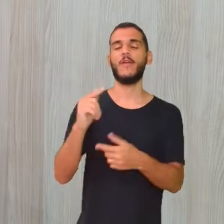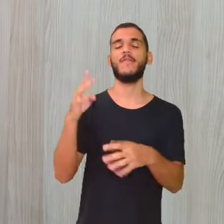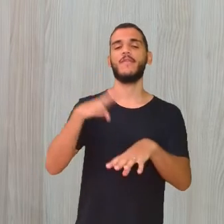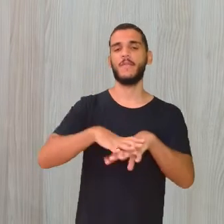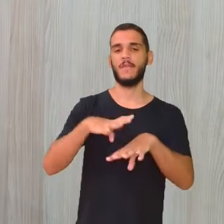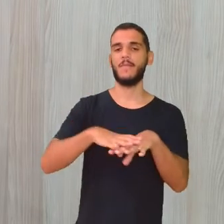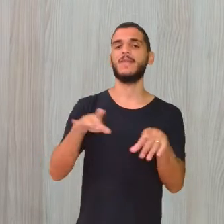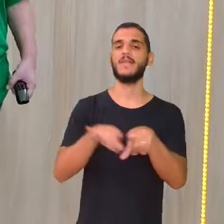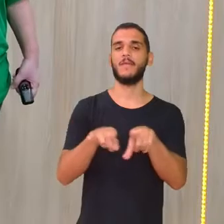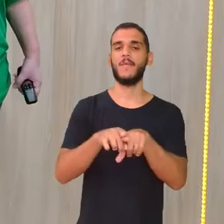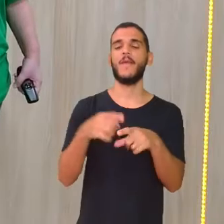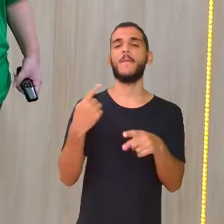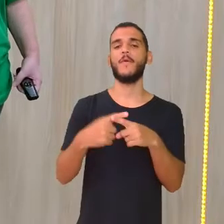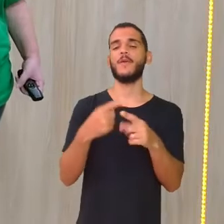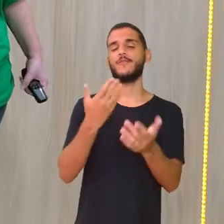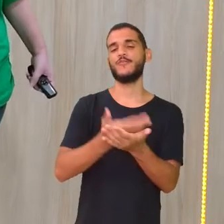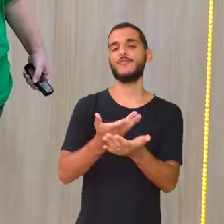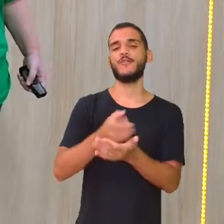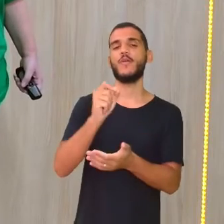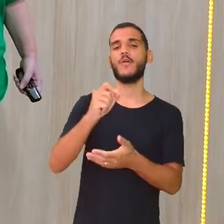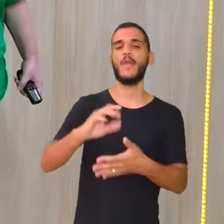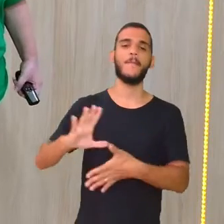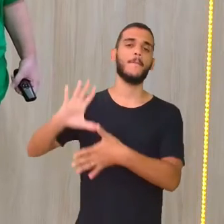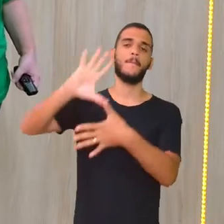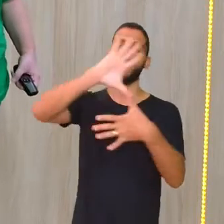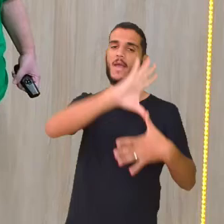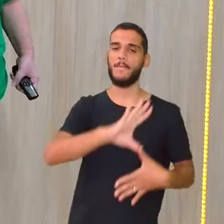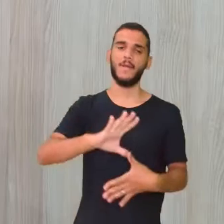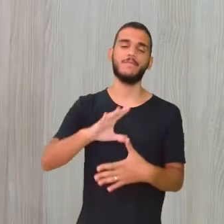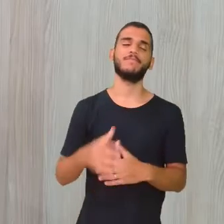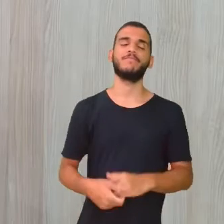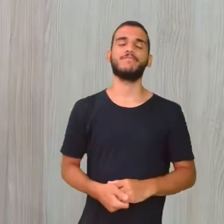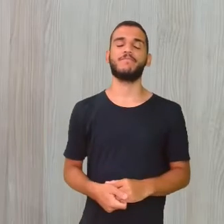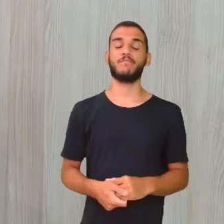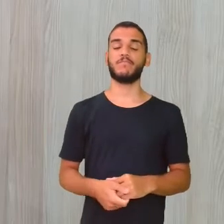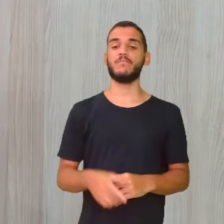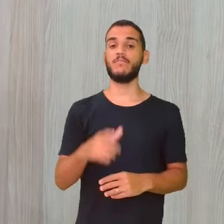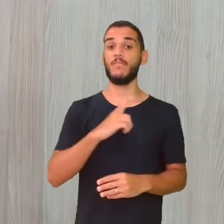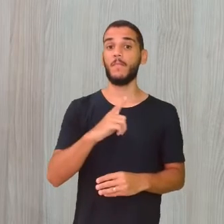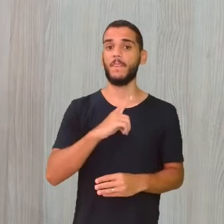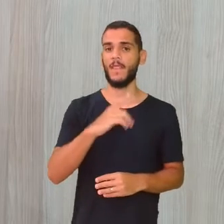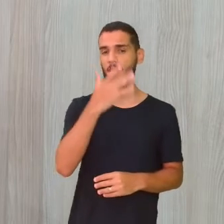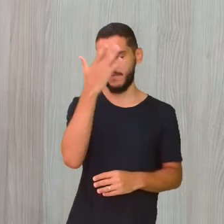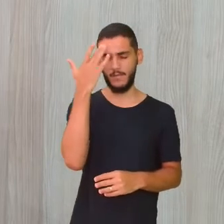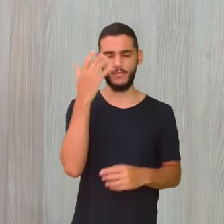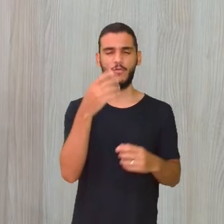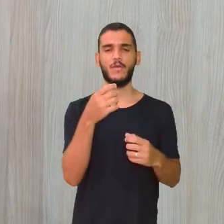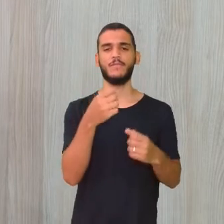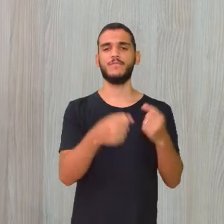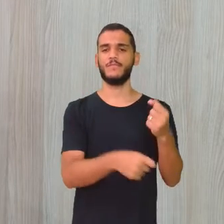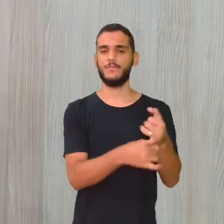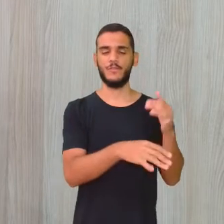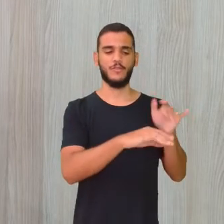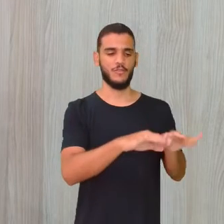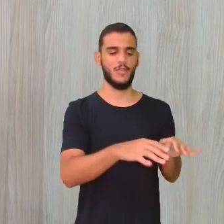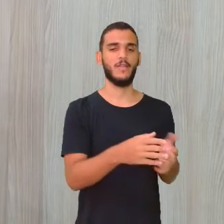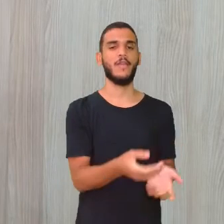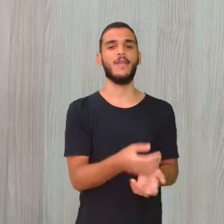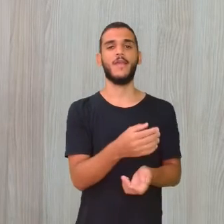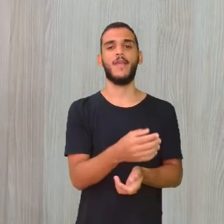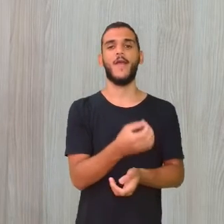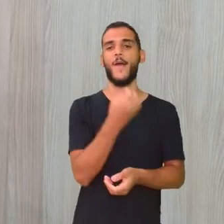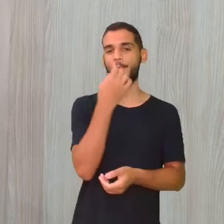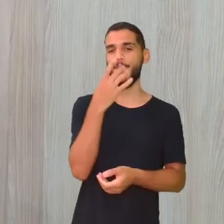matemática também. Que bom, Gilson. Alguém aí no chat? Sim, o Sabino passou por aqui e deixou um bom dia. Bom dia,